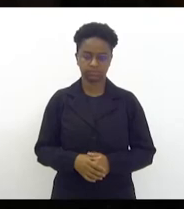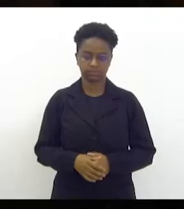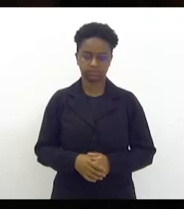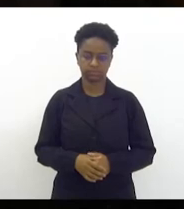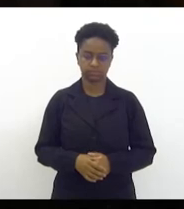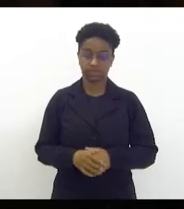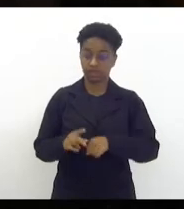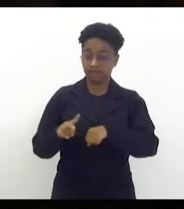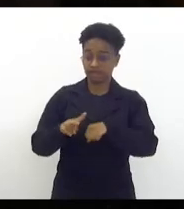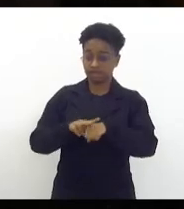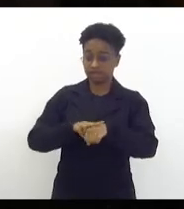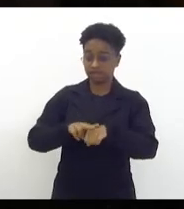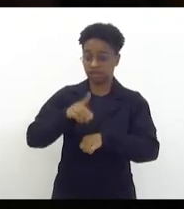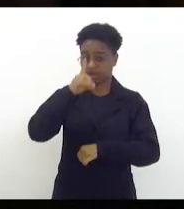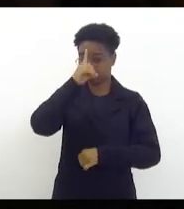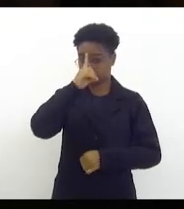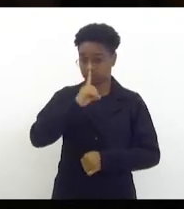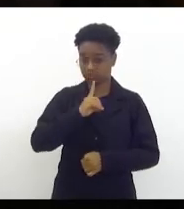Verde e amarelo,